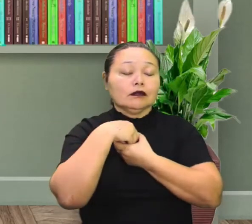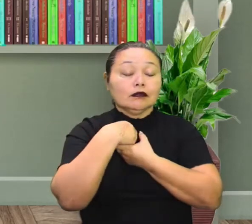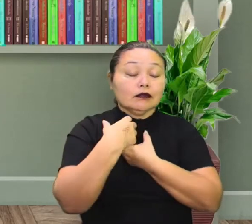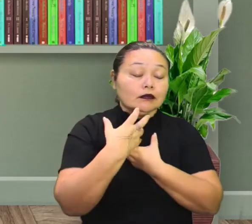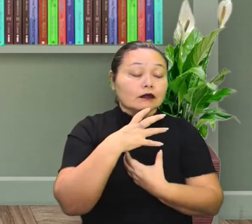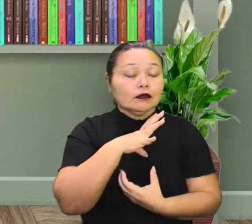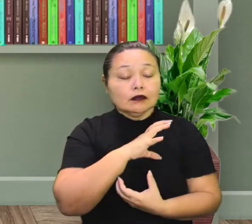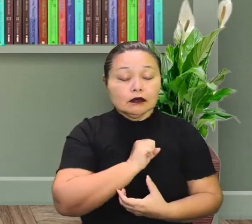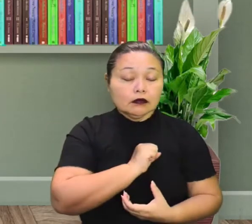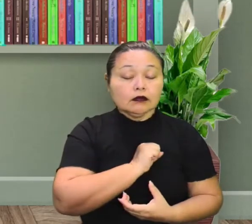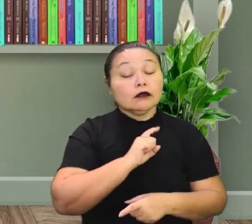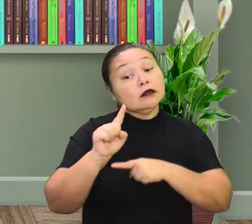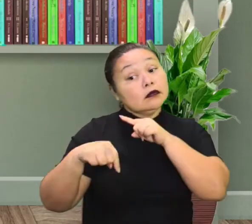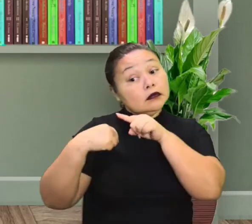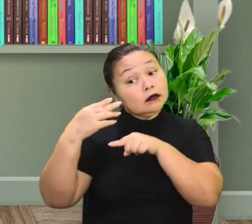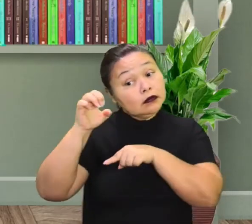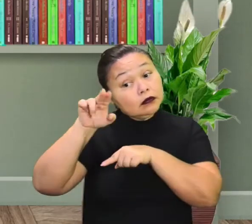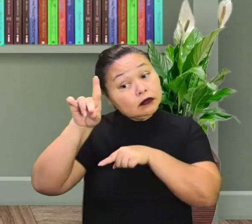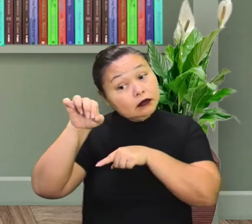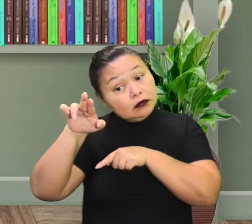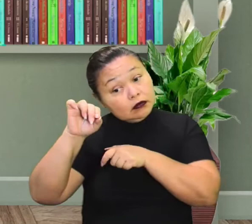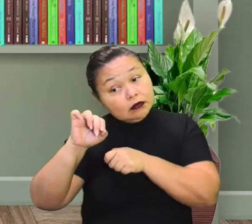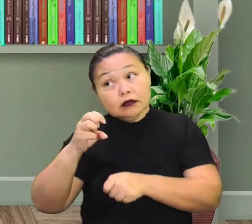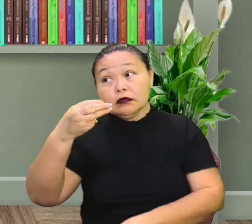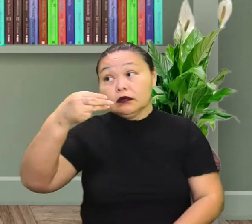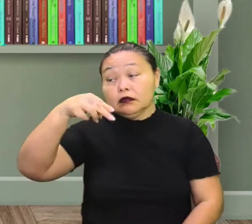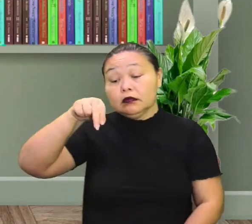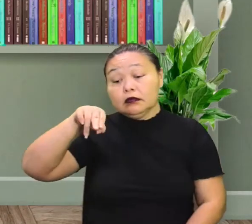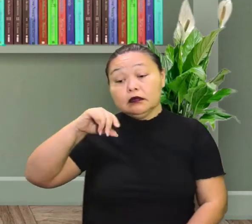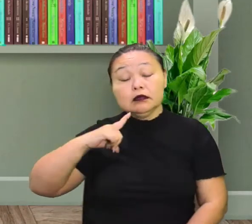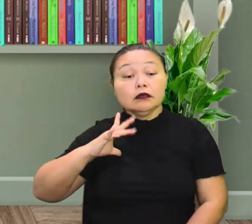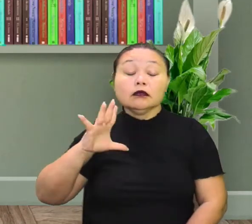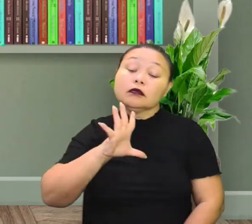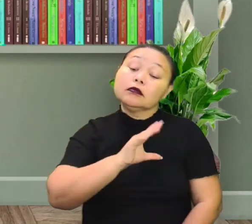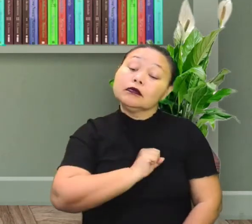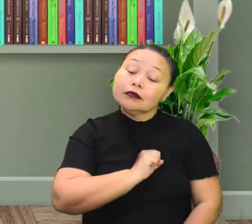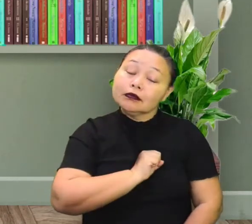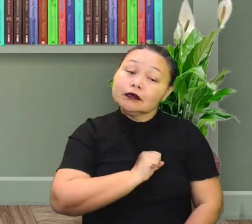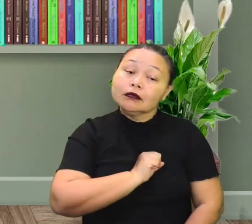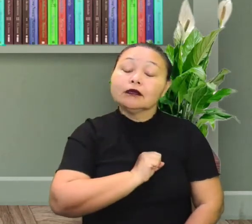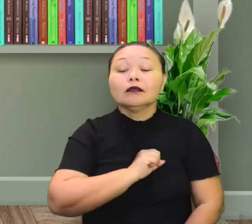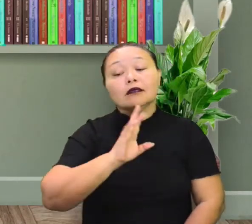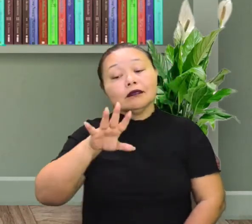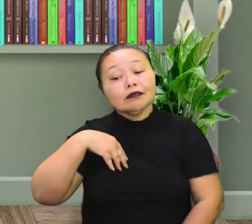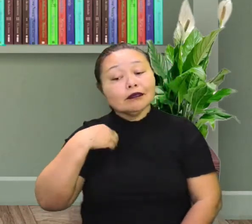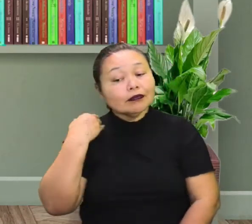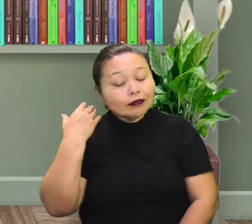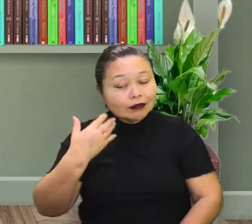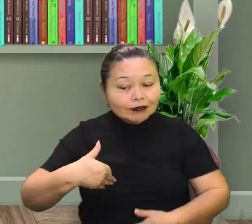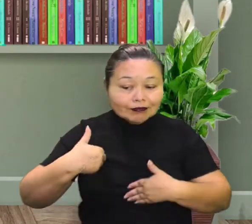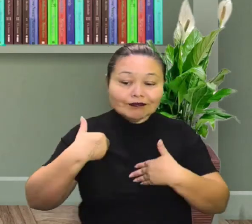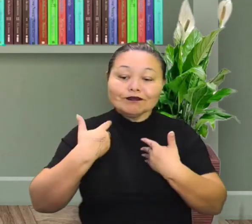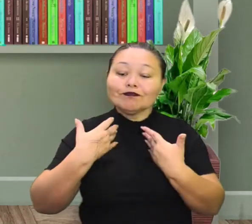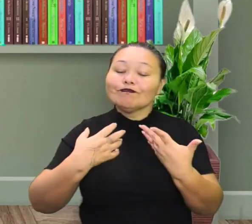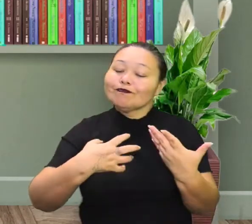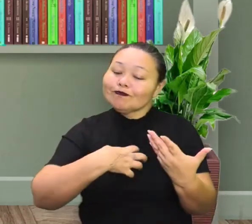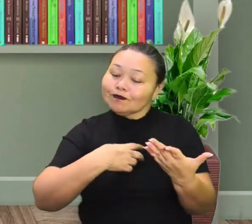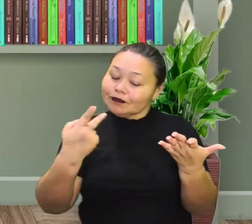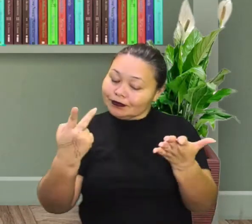de amor. Já Eduardo e Mônica, para um amor ainda sendo vivenciado,